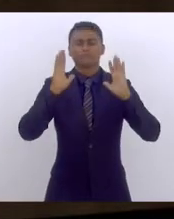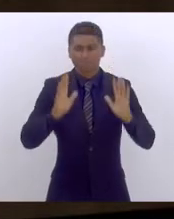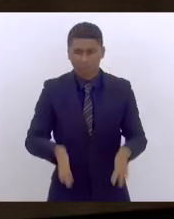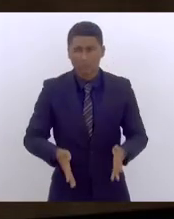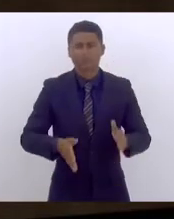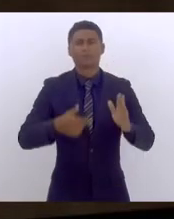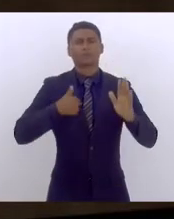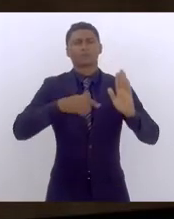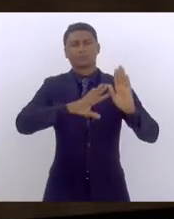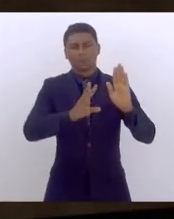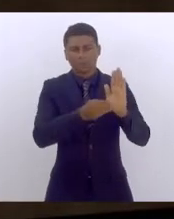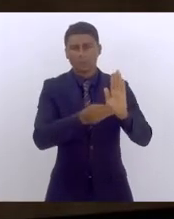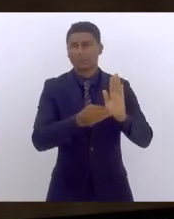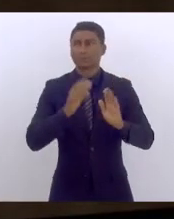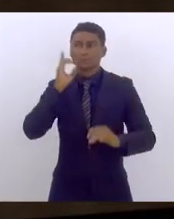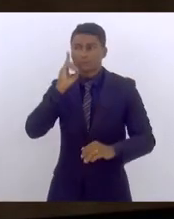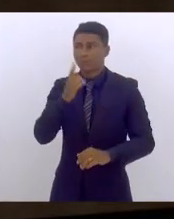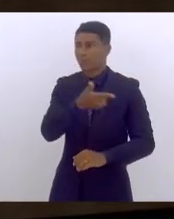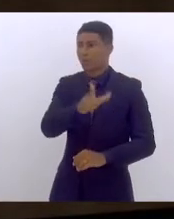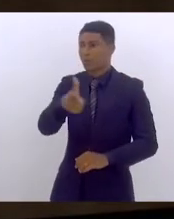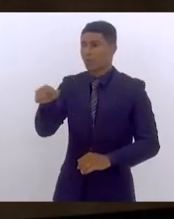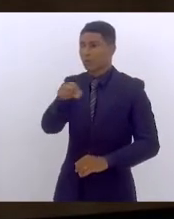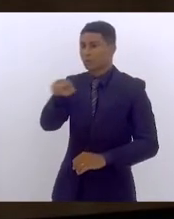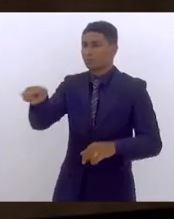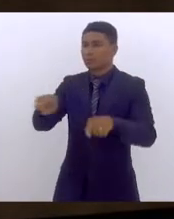outros deputados também, vai sair de pauta,